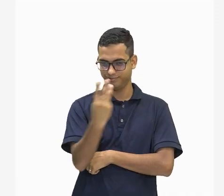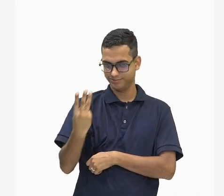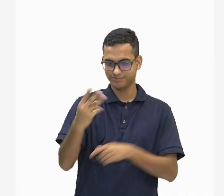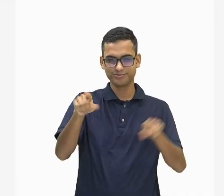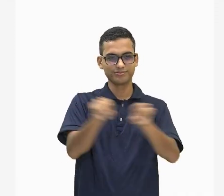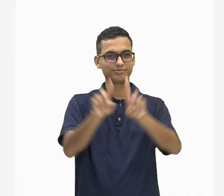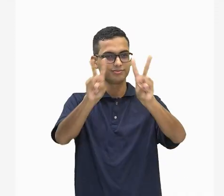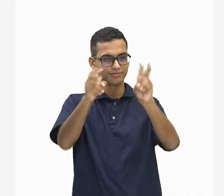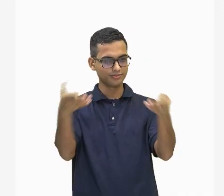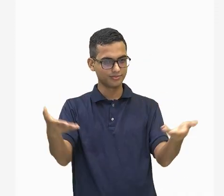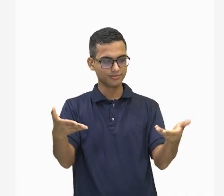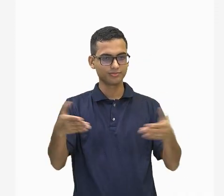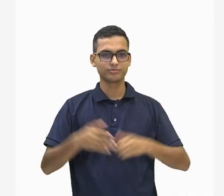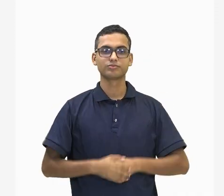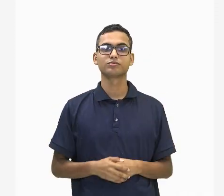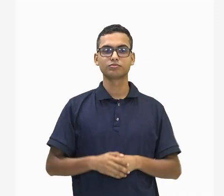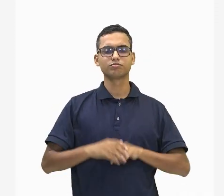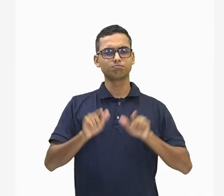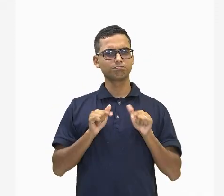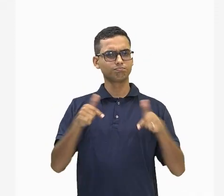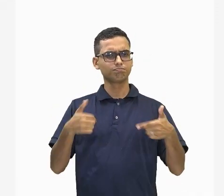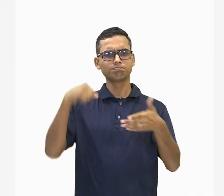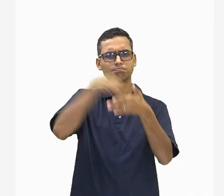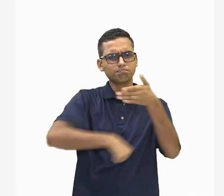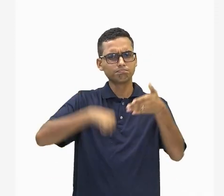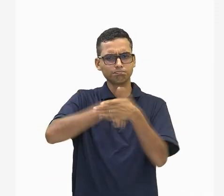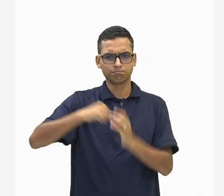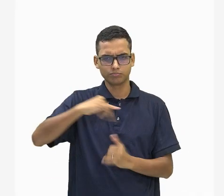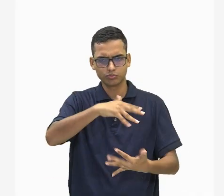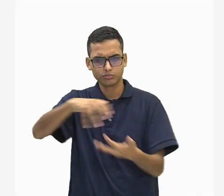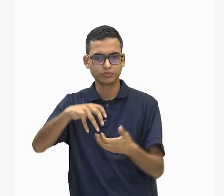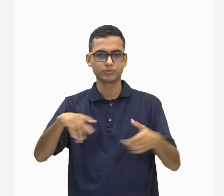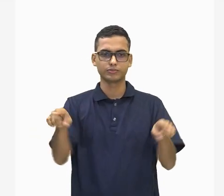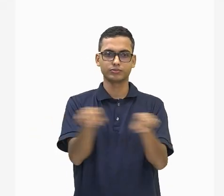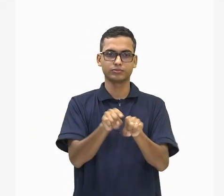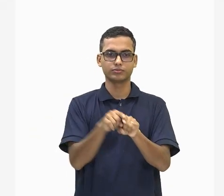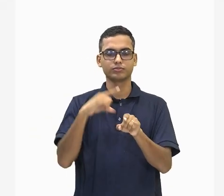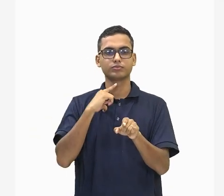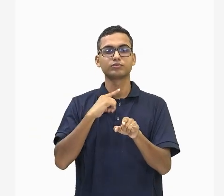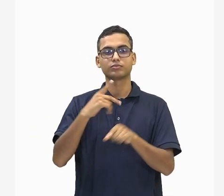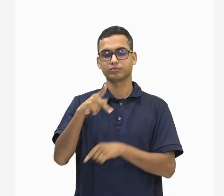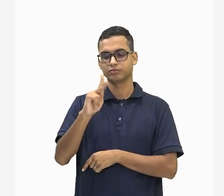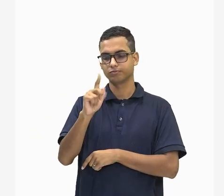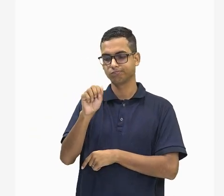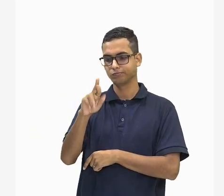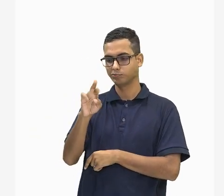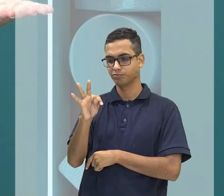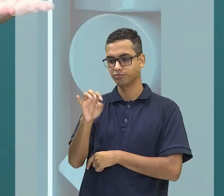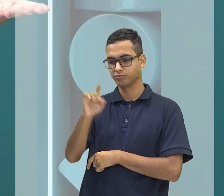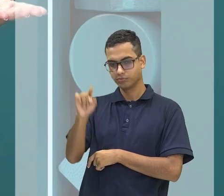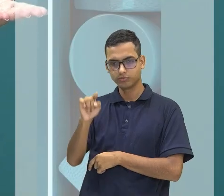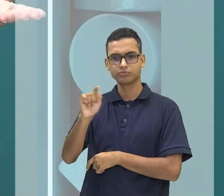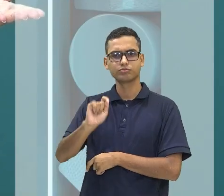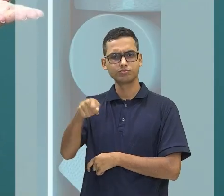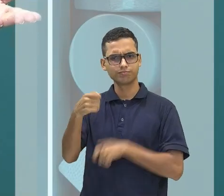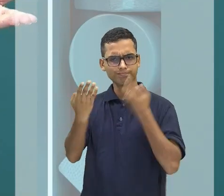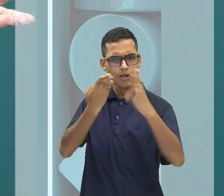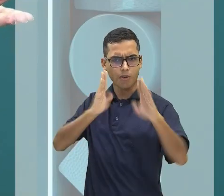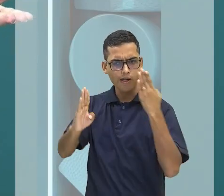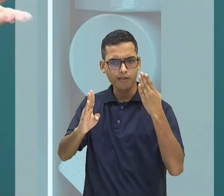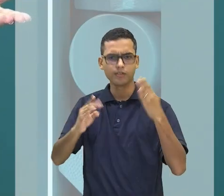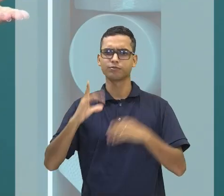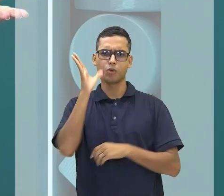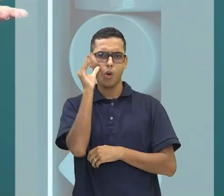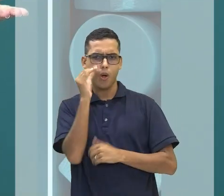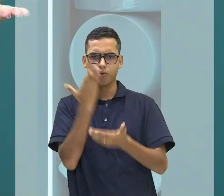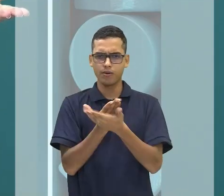objeto de conhecimento, lutas do mundo, detalhamento, karatê. E aí, estão curiosos